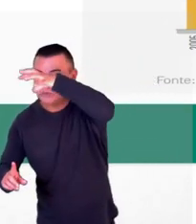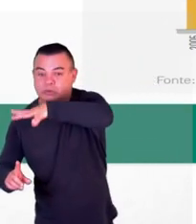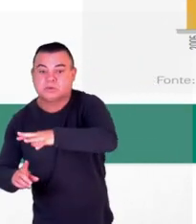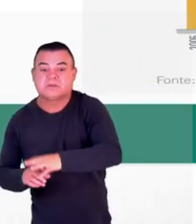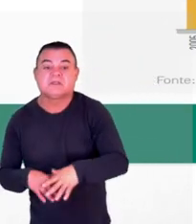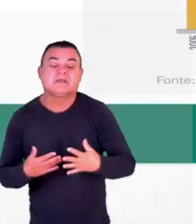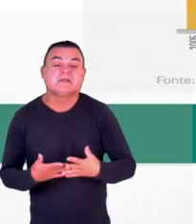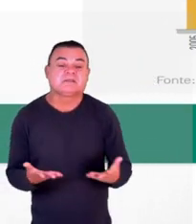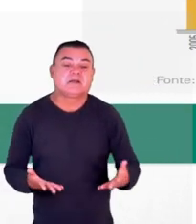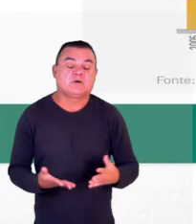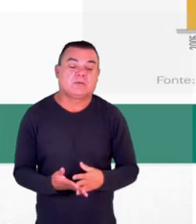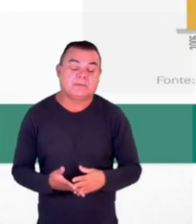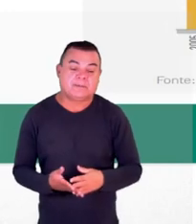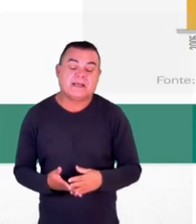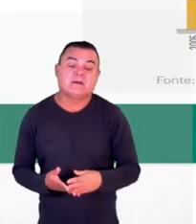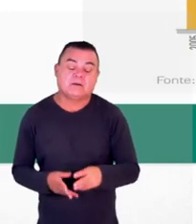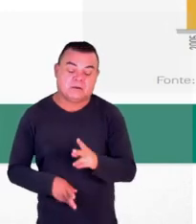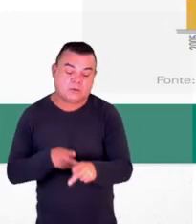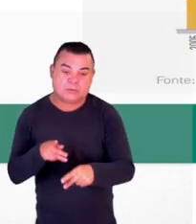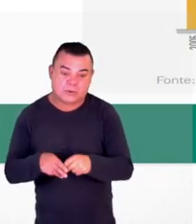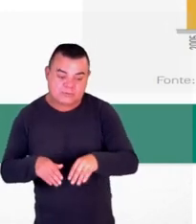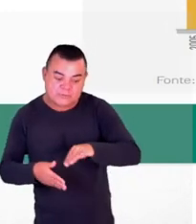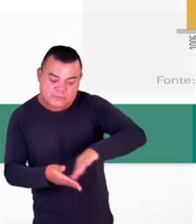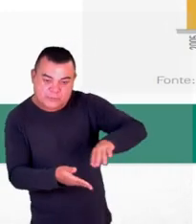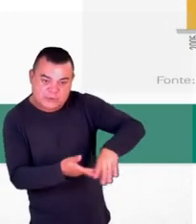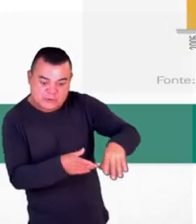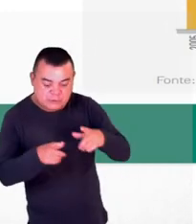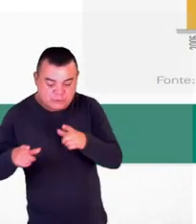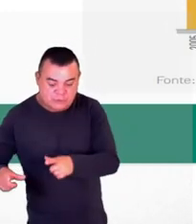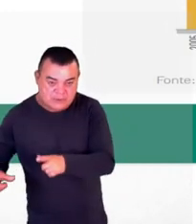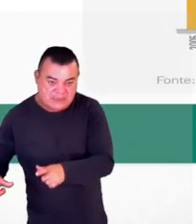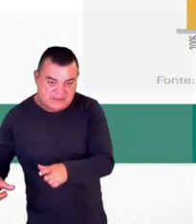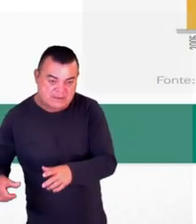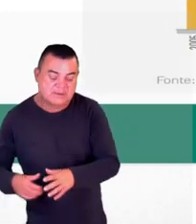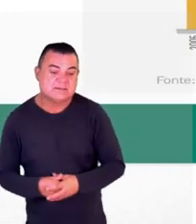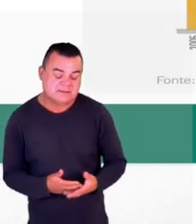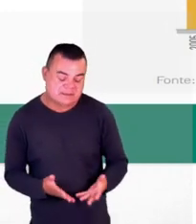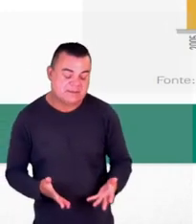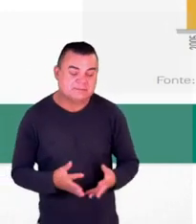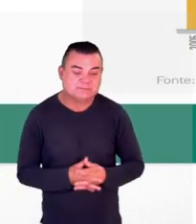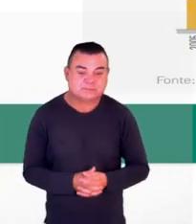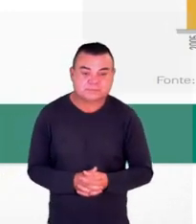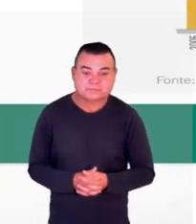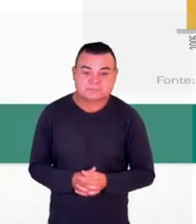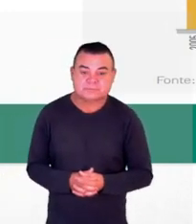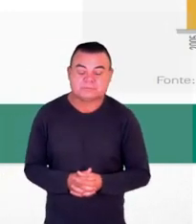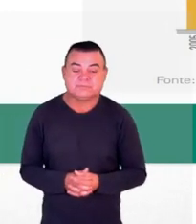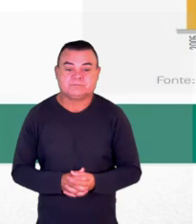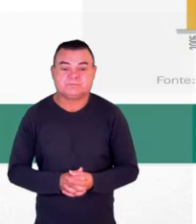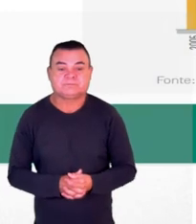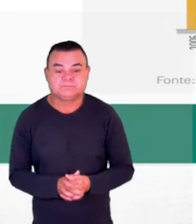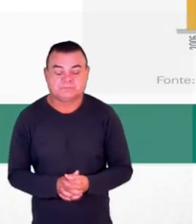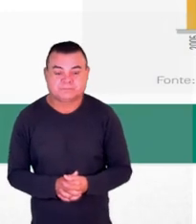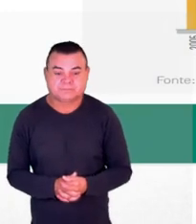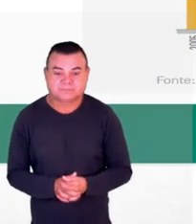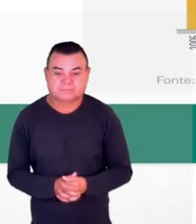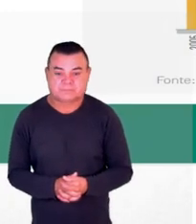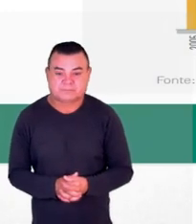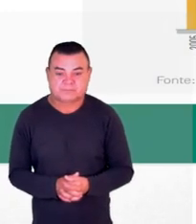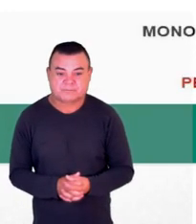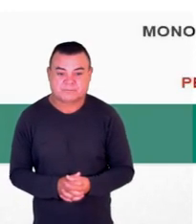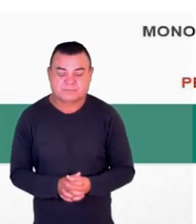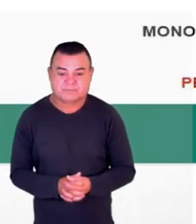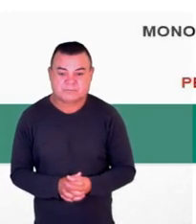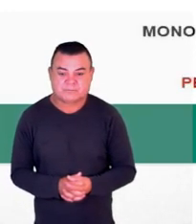pequenos pedaços de terra que conseguir Conseguiram manter ali cercados né das grandes dos grandes monocultivos